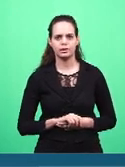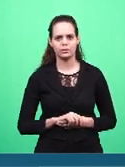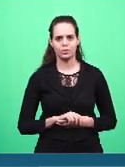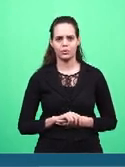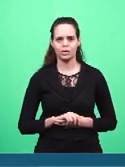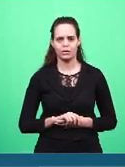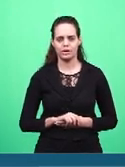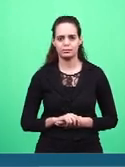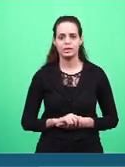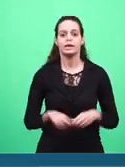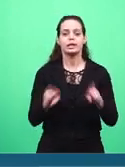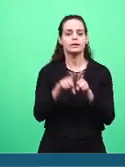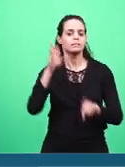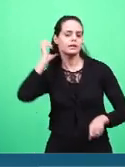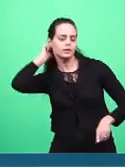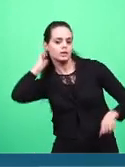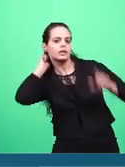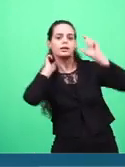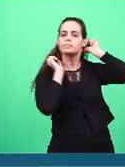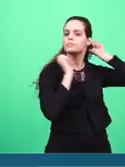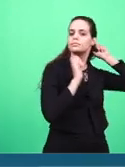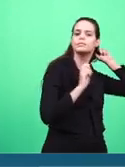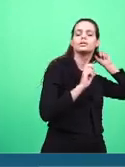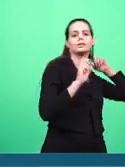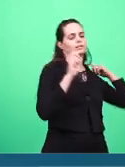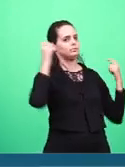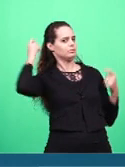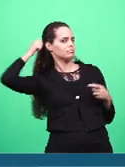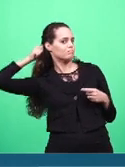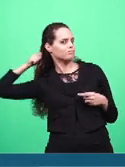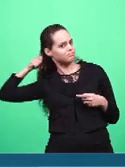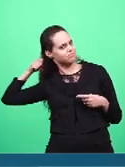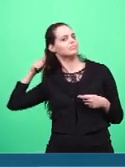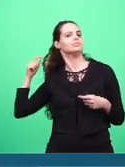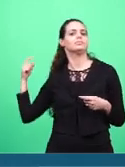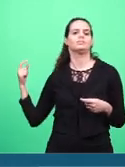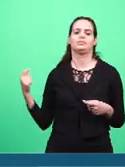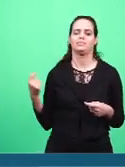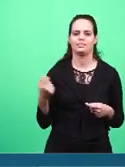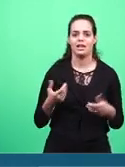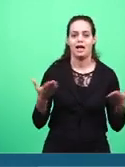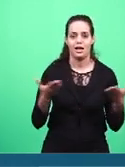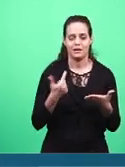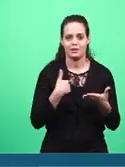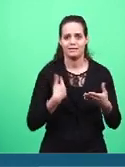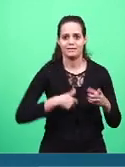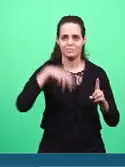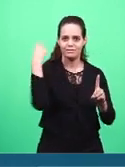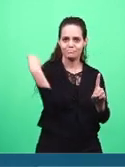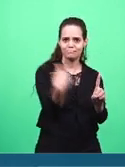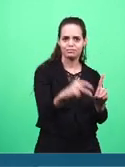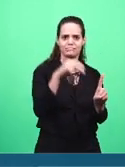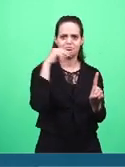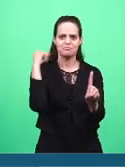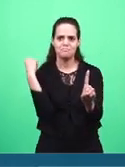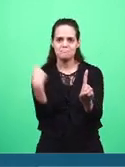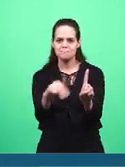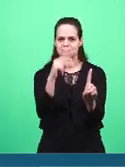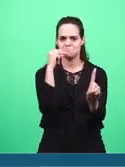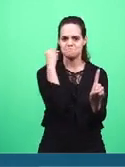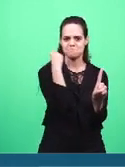pessoa, respeitamos totalmente. Agora, quando mexe com a obra, com a